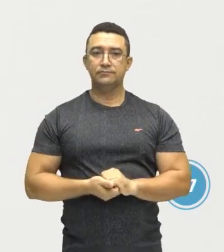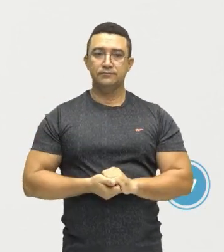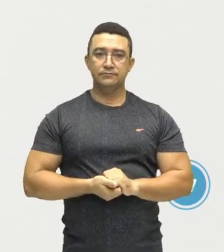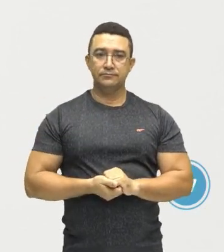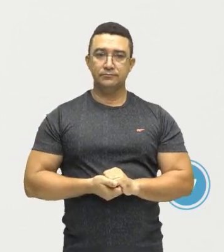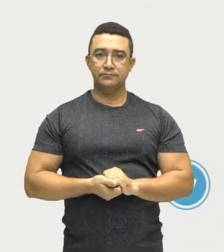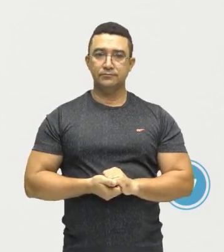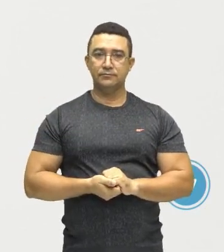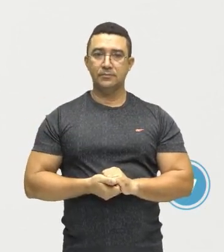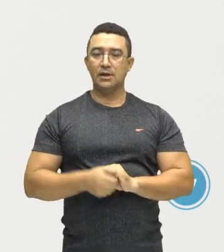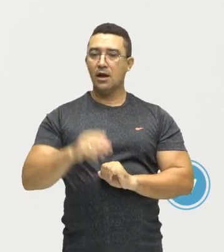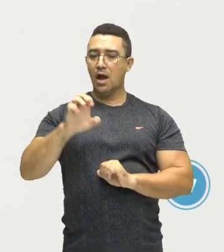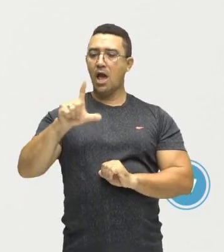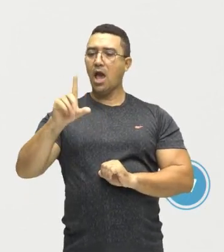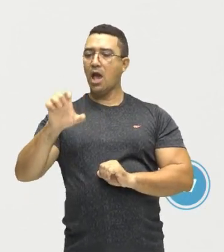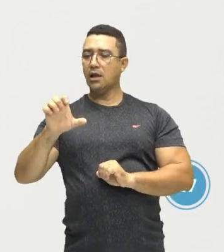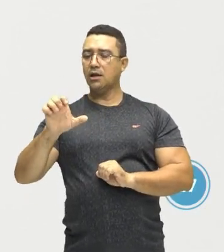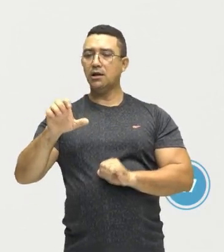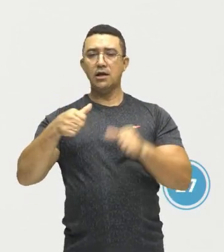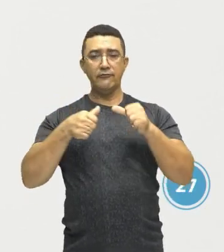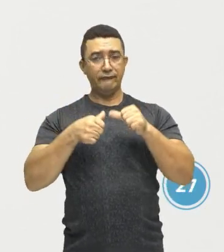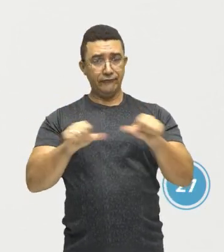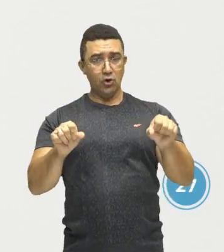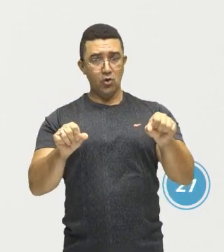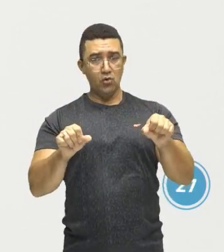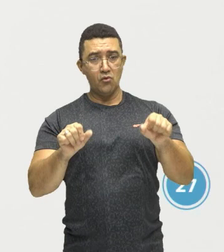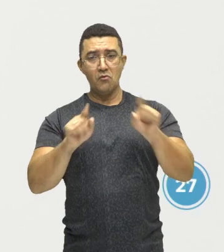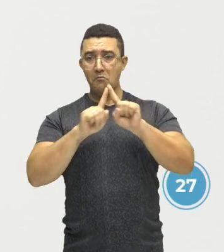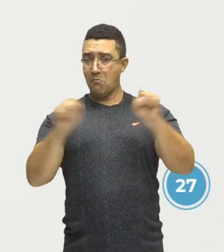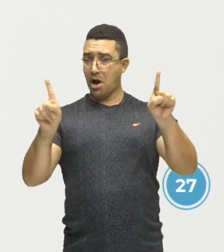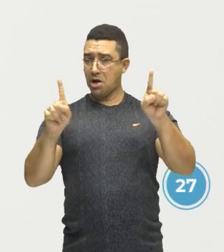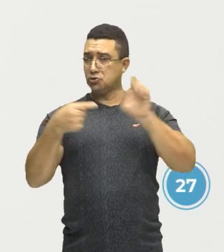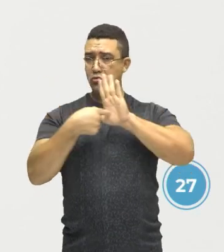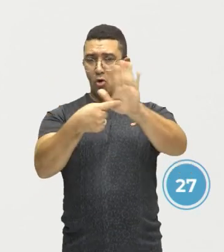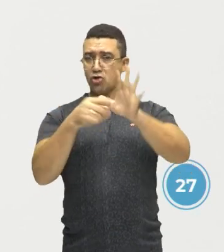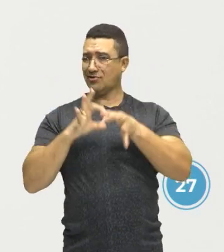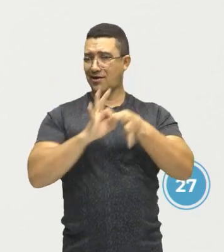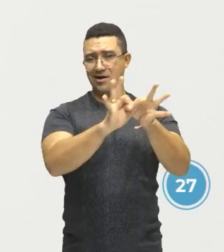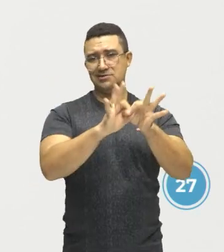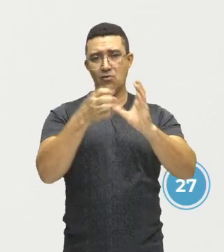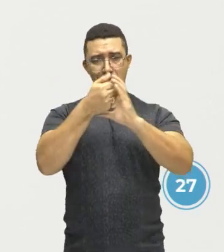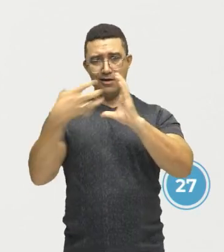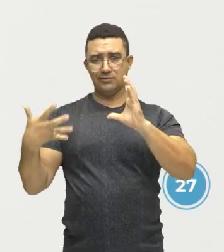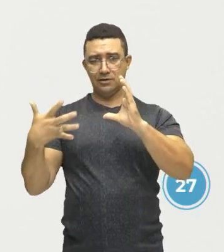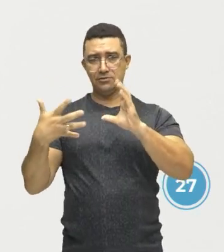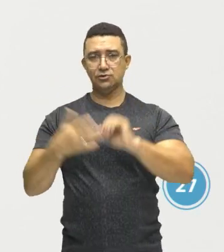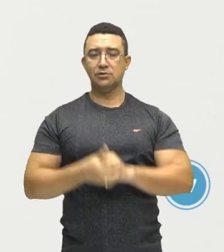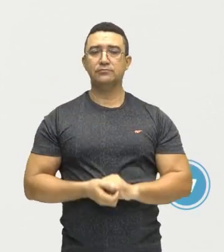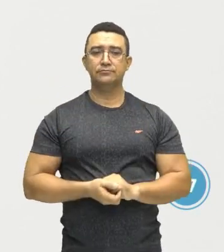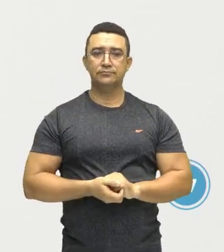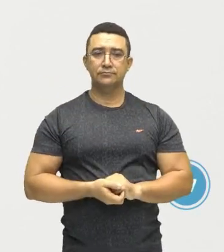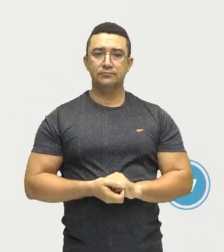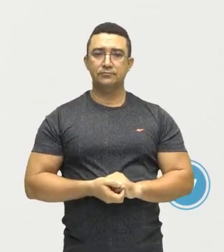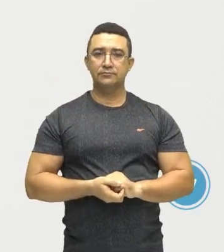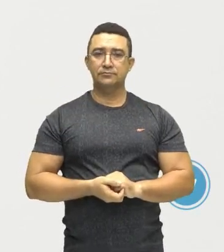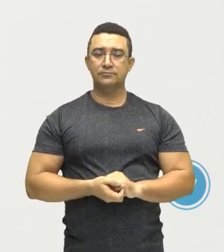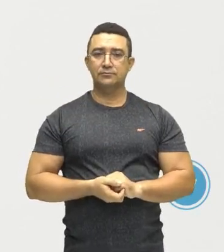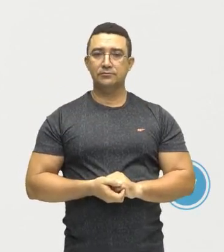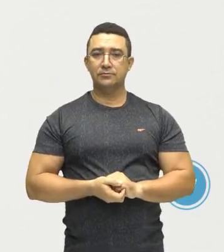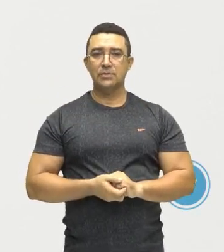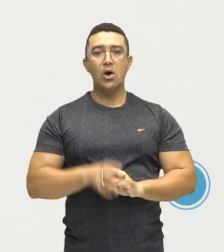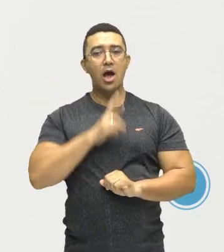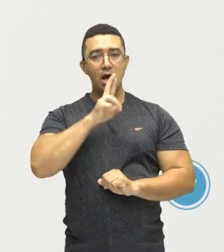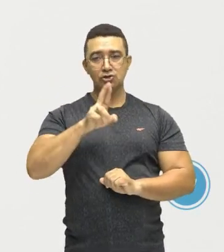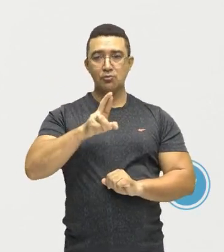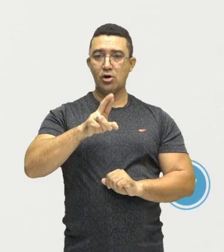temos o ele, né? Ele ficou, mas não liga a sua característica. Então, sabemos aqui que é esta